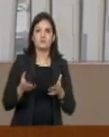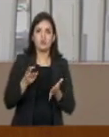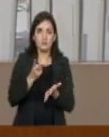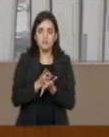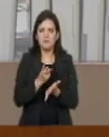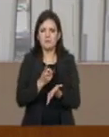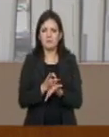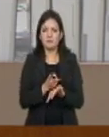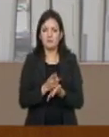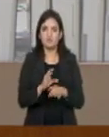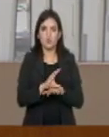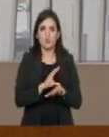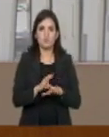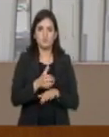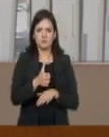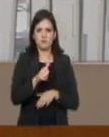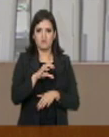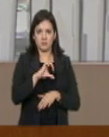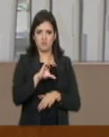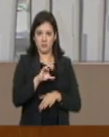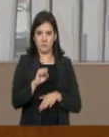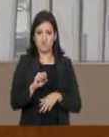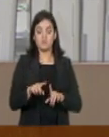1988. Esclareço,